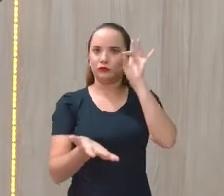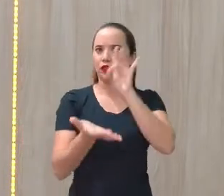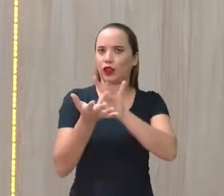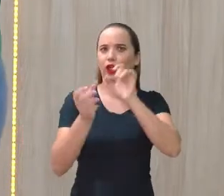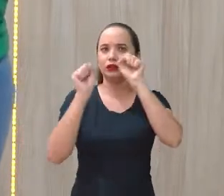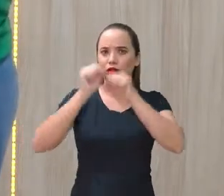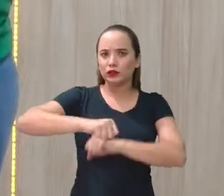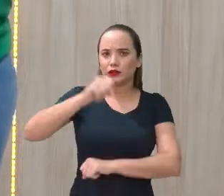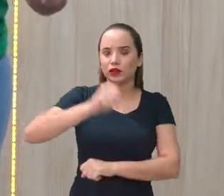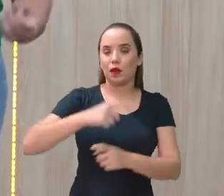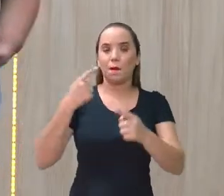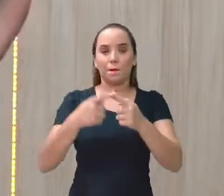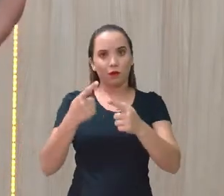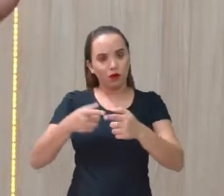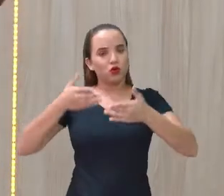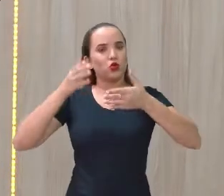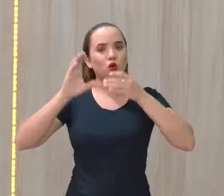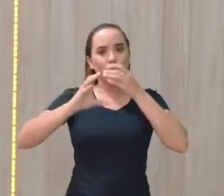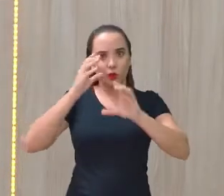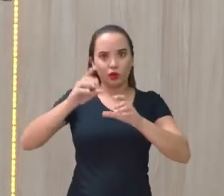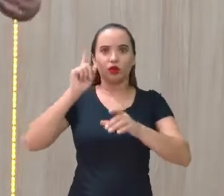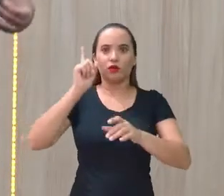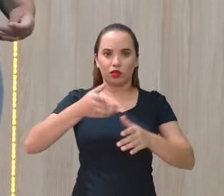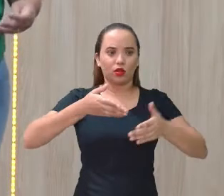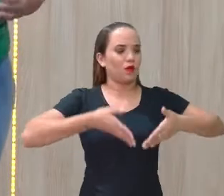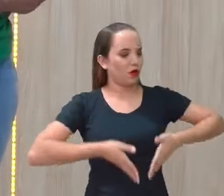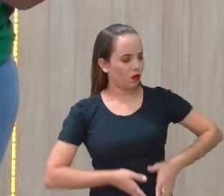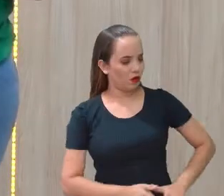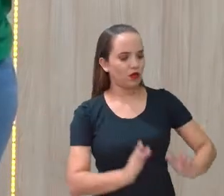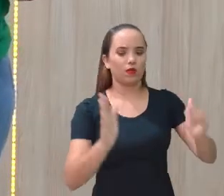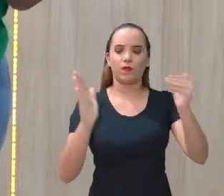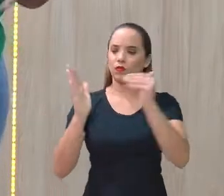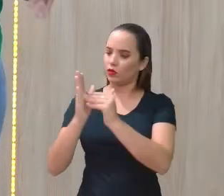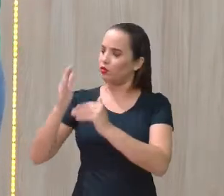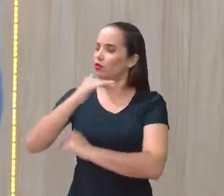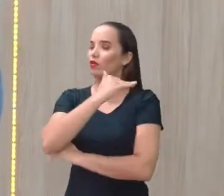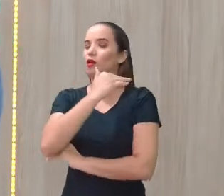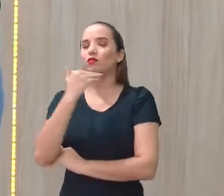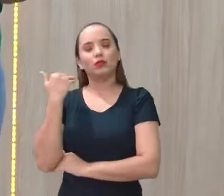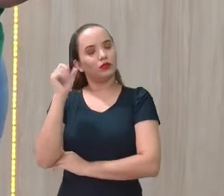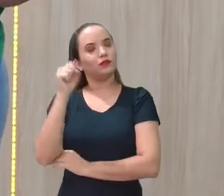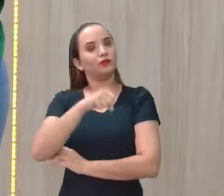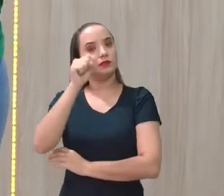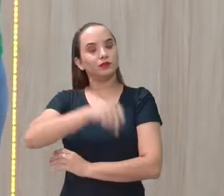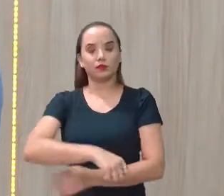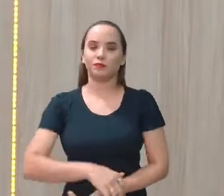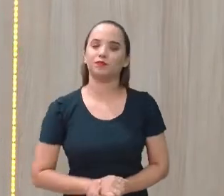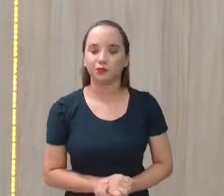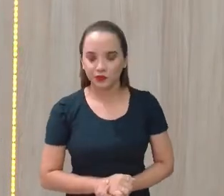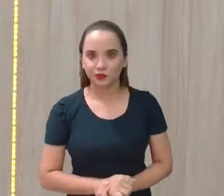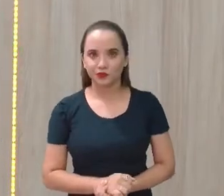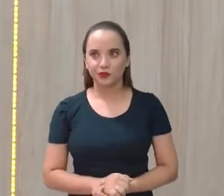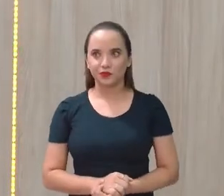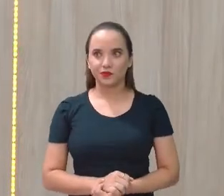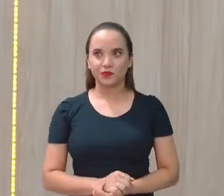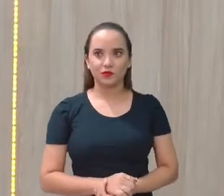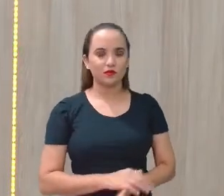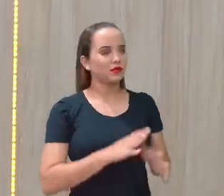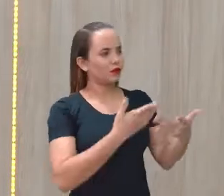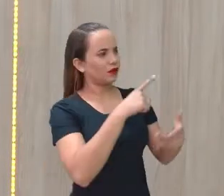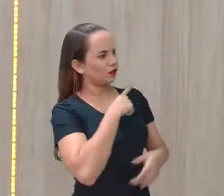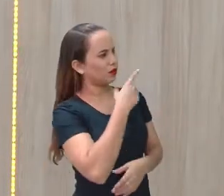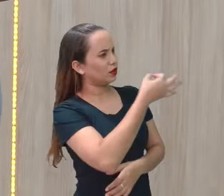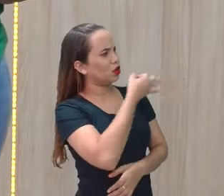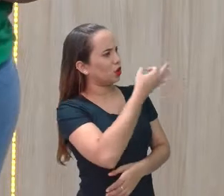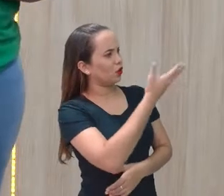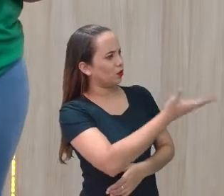assim, desde o instante que a gente nasce até o instante que a gente, né, parte. Algum comentário